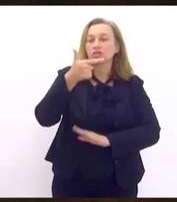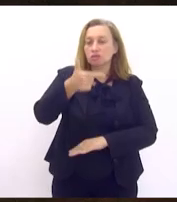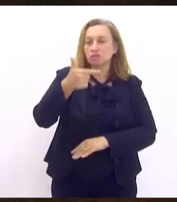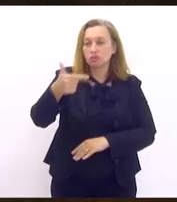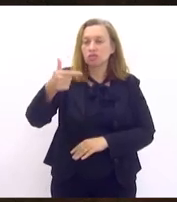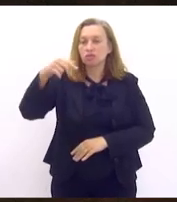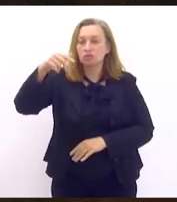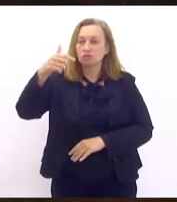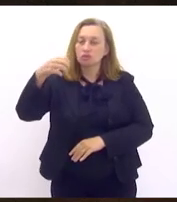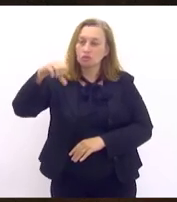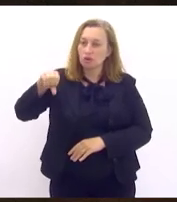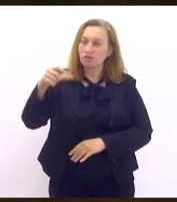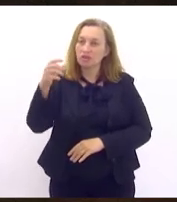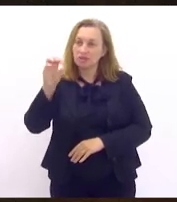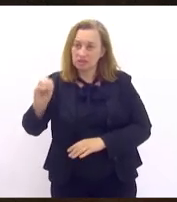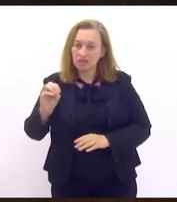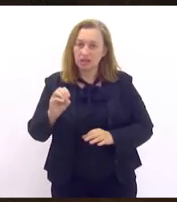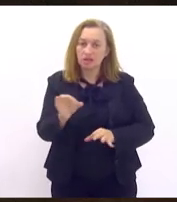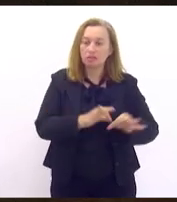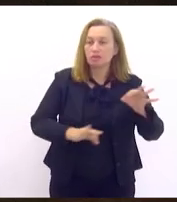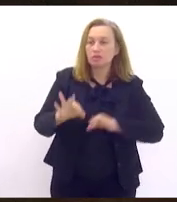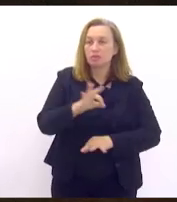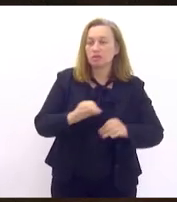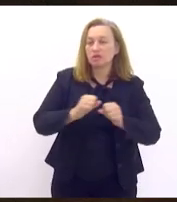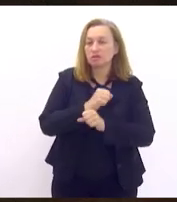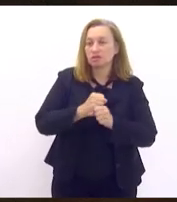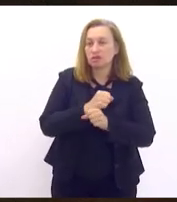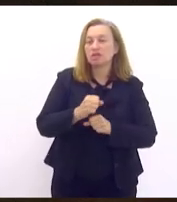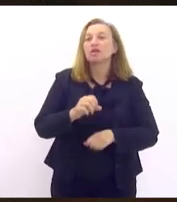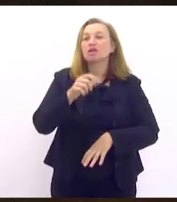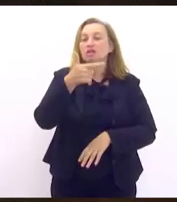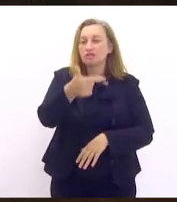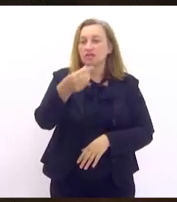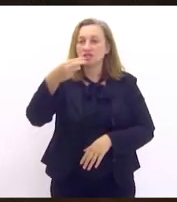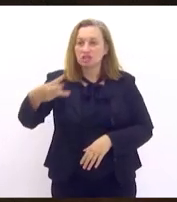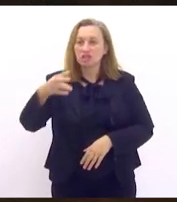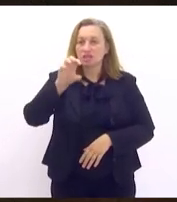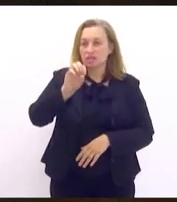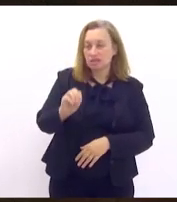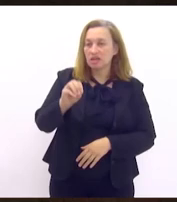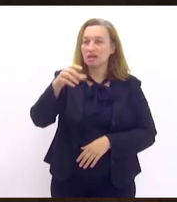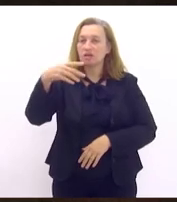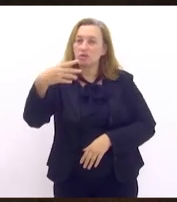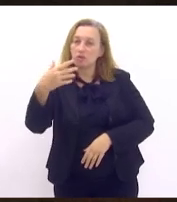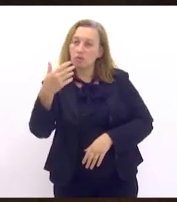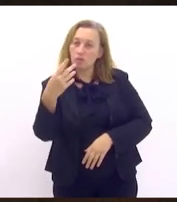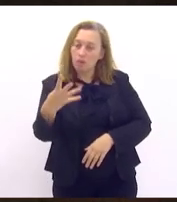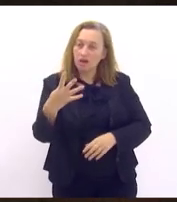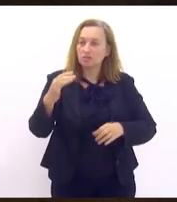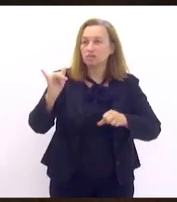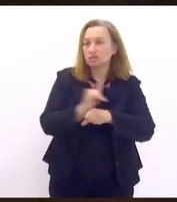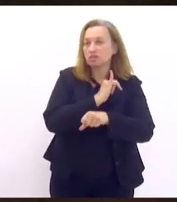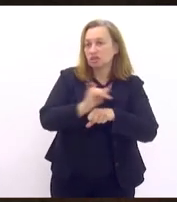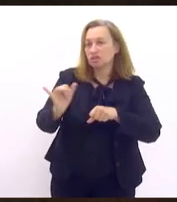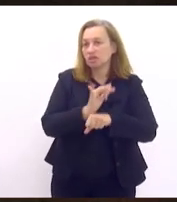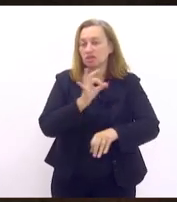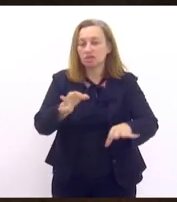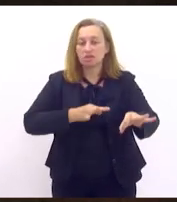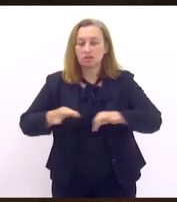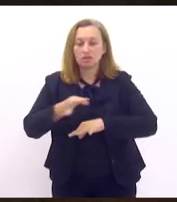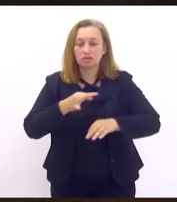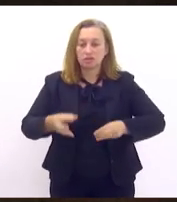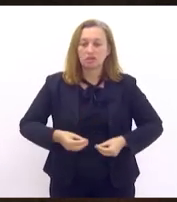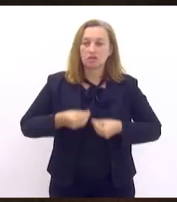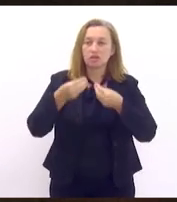plano plurianual, e ao projeto de lei 2304 de 23, que é o plano estratégico, deverão ser entregues